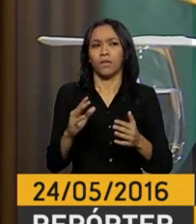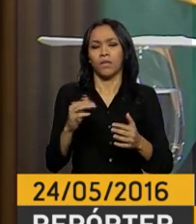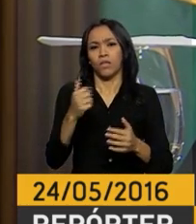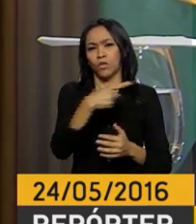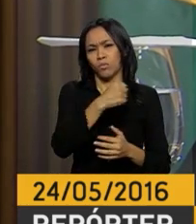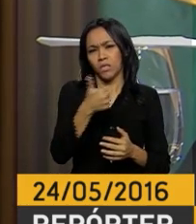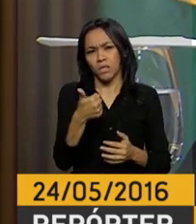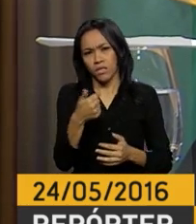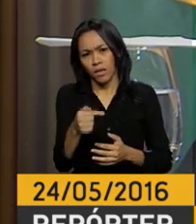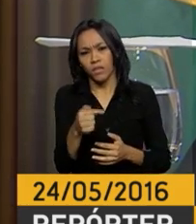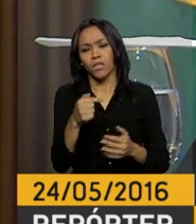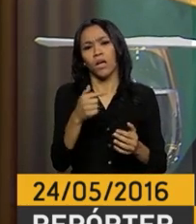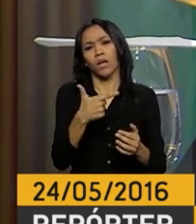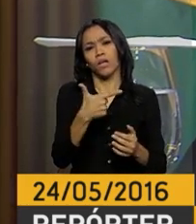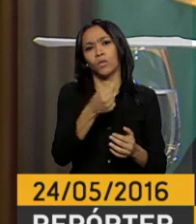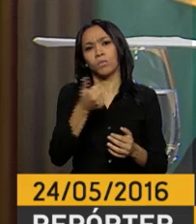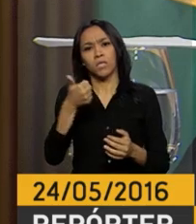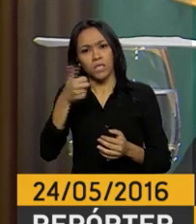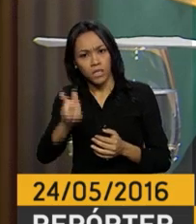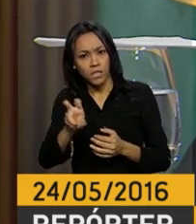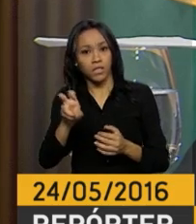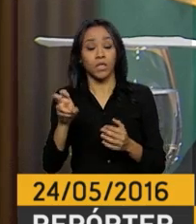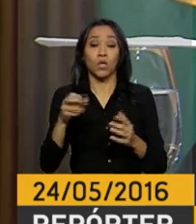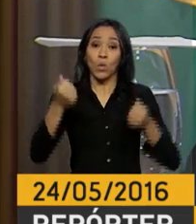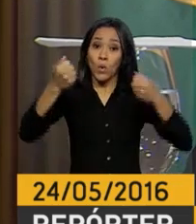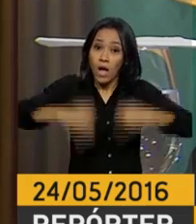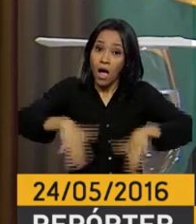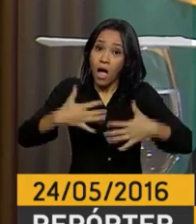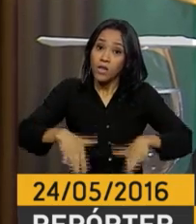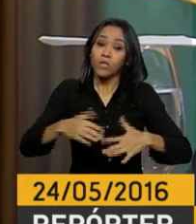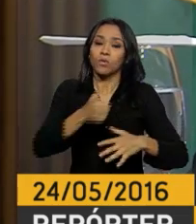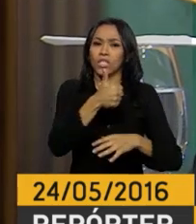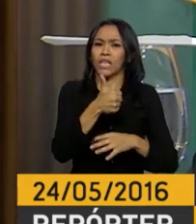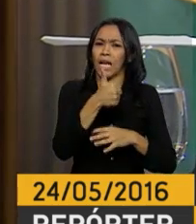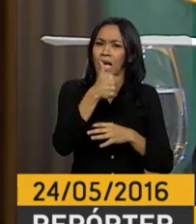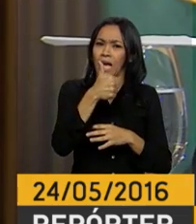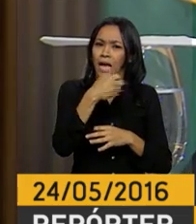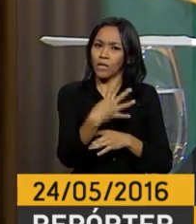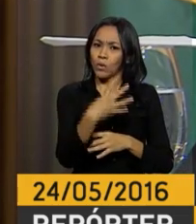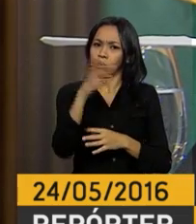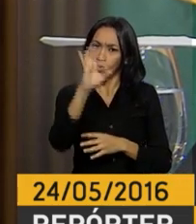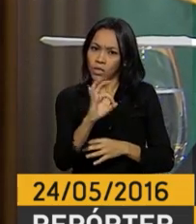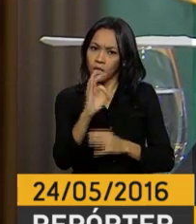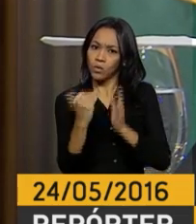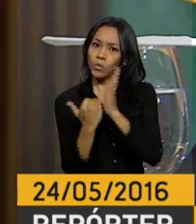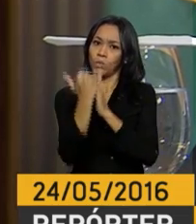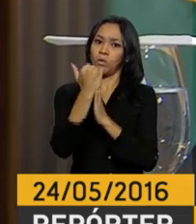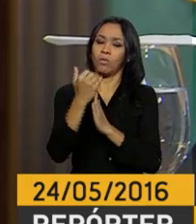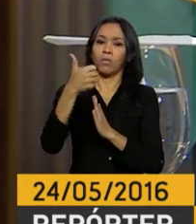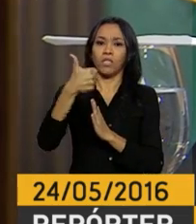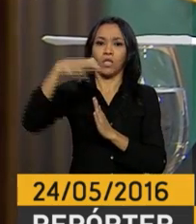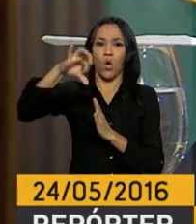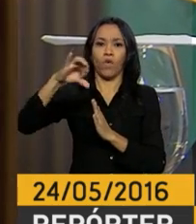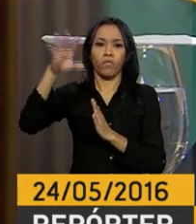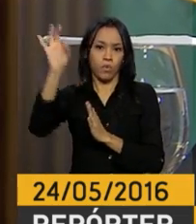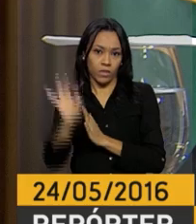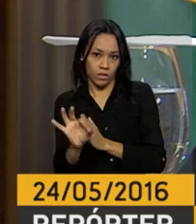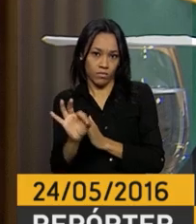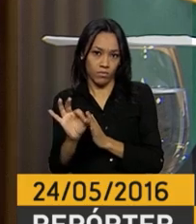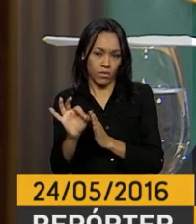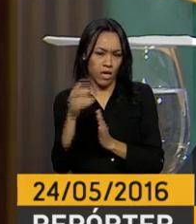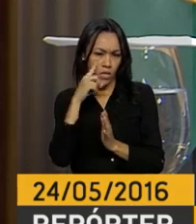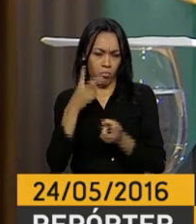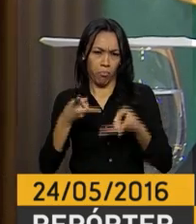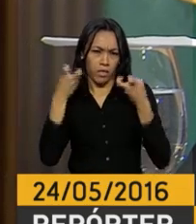2015, o gasto primário do governo federal se deslocou de 14% para 19% do PIB. Portanto,